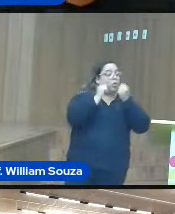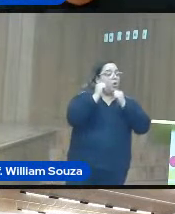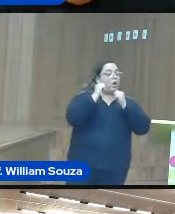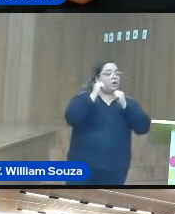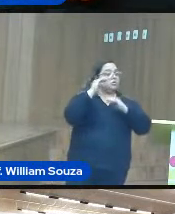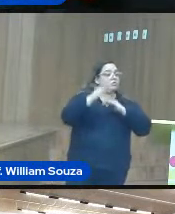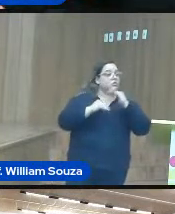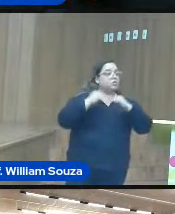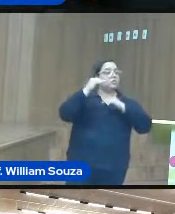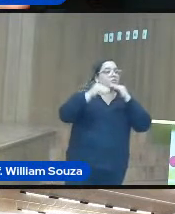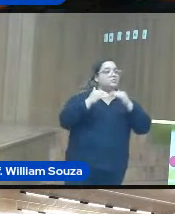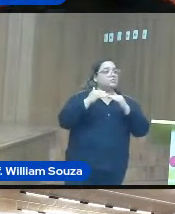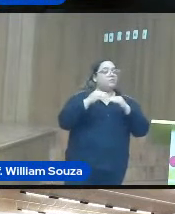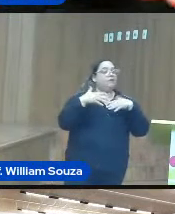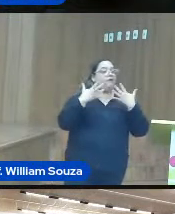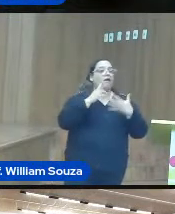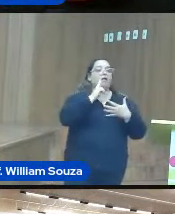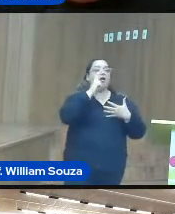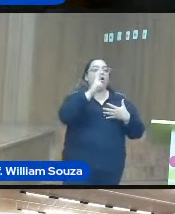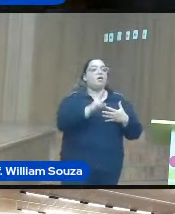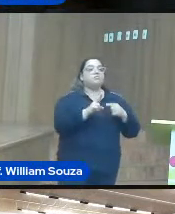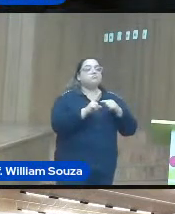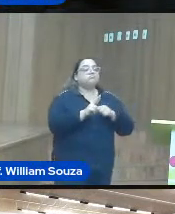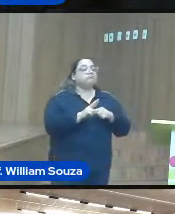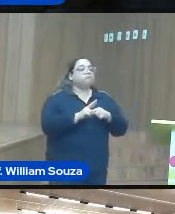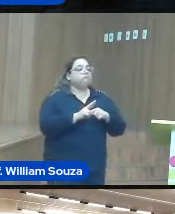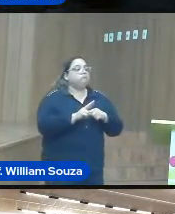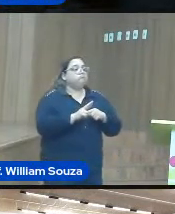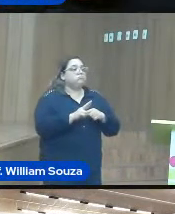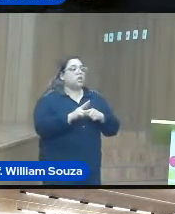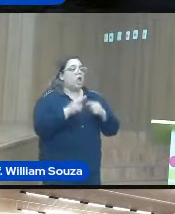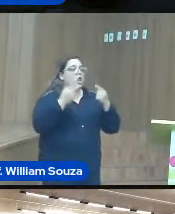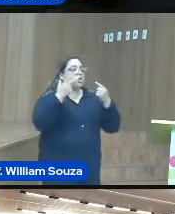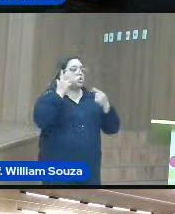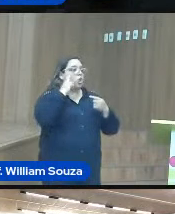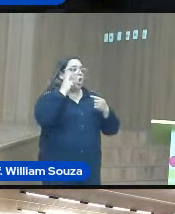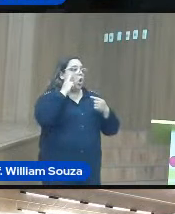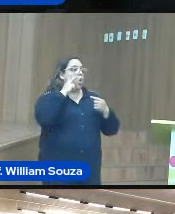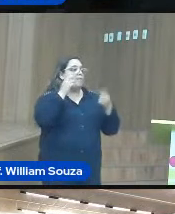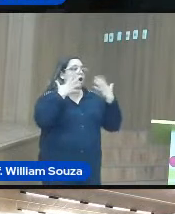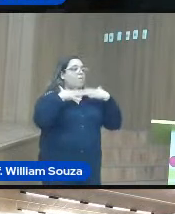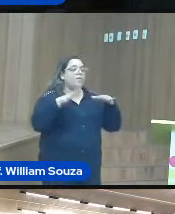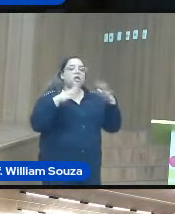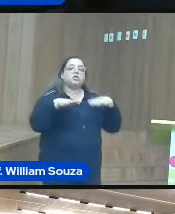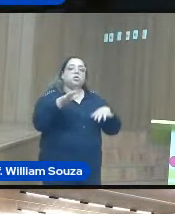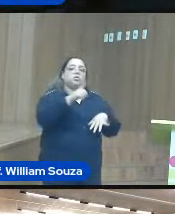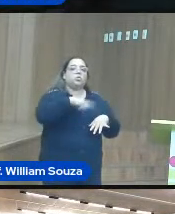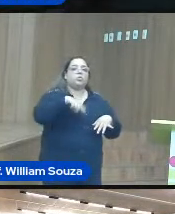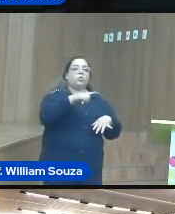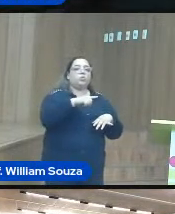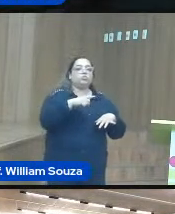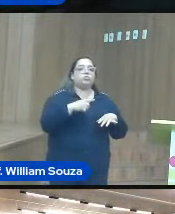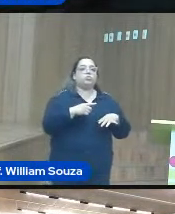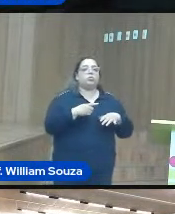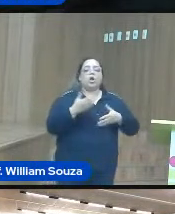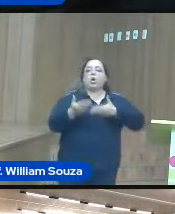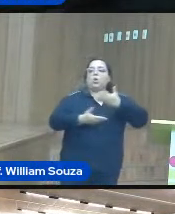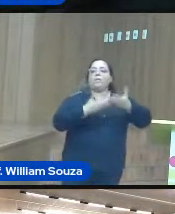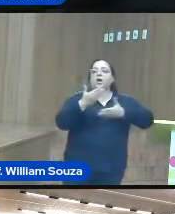acaba sendo comum a todo mundo. Todo mundo compartilhava essa ideia de que